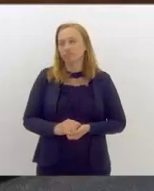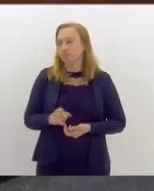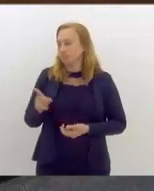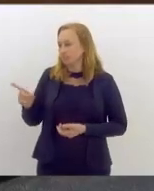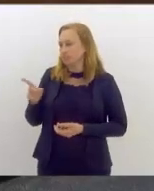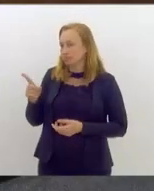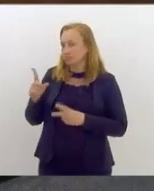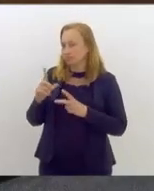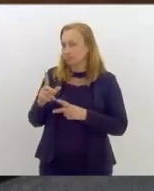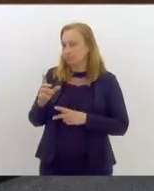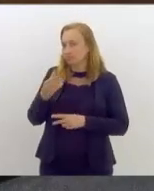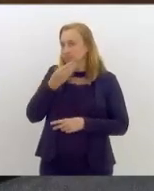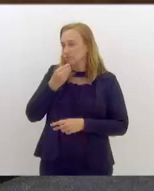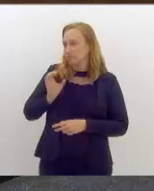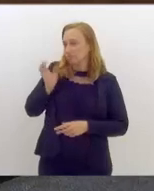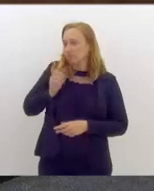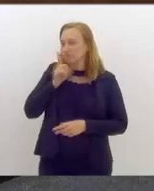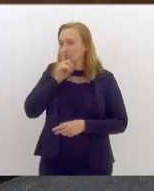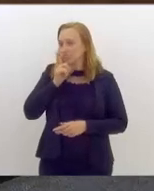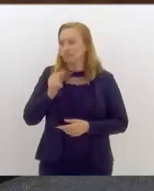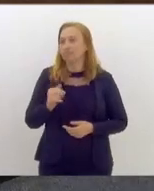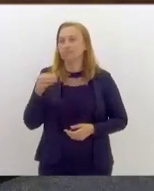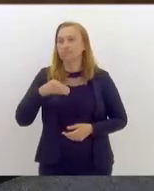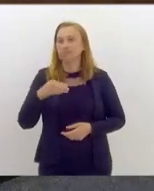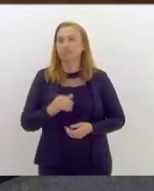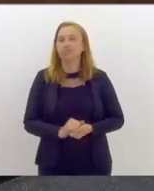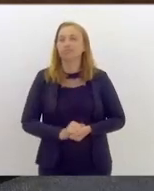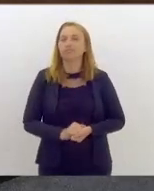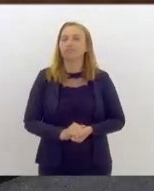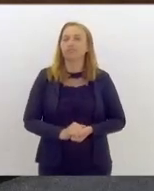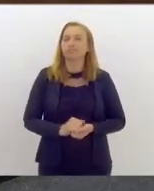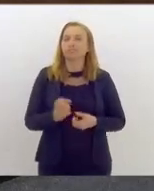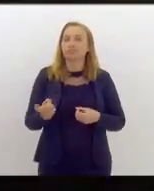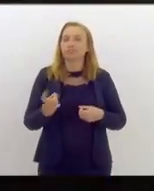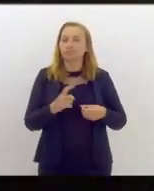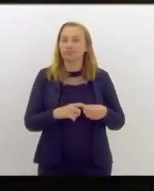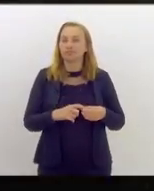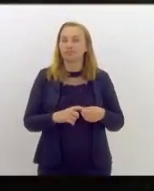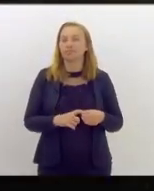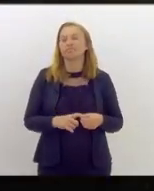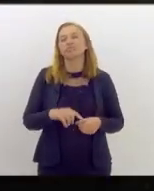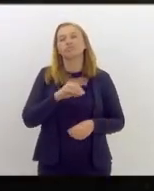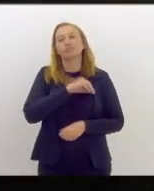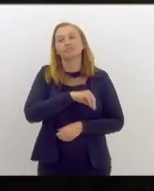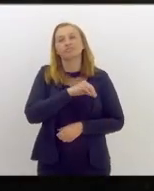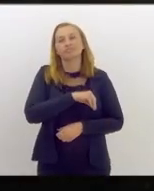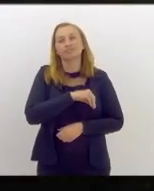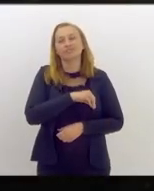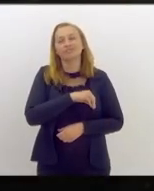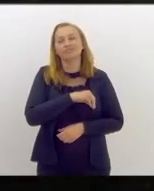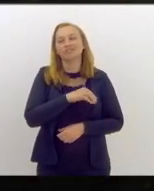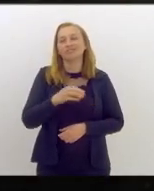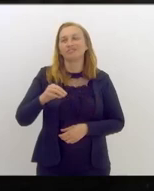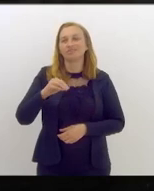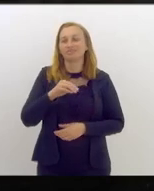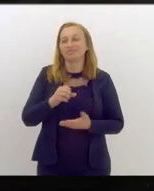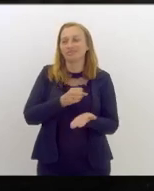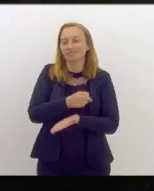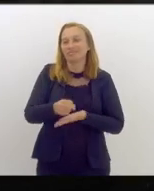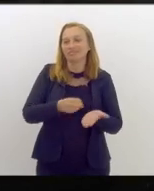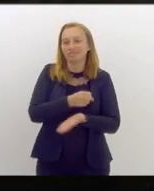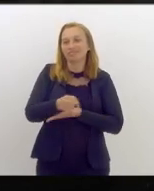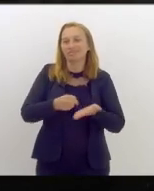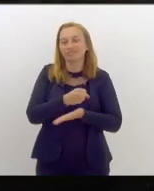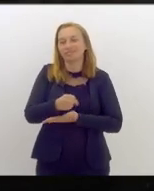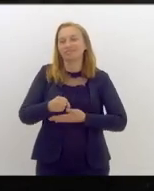artigo primeiro fica concedida a recomposição da remuneração Considerando o salário base as